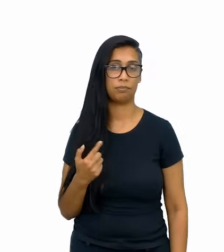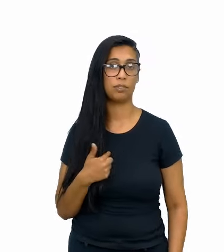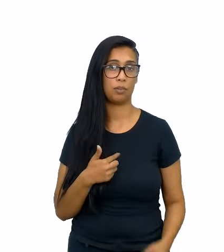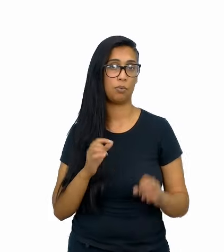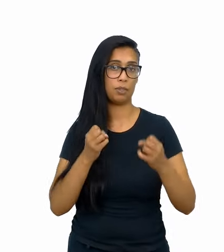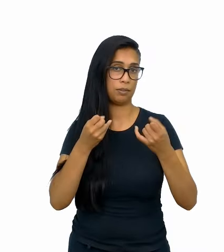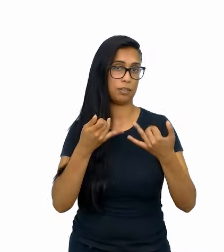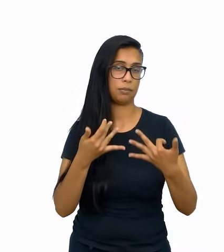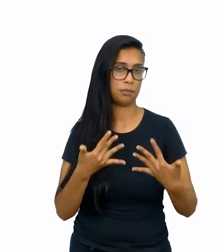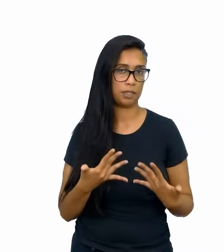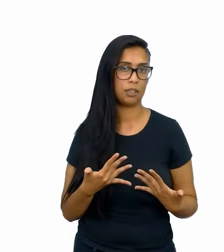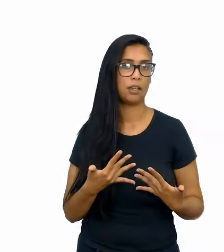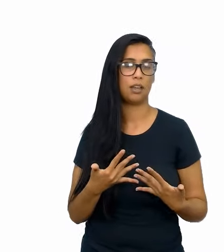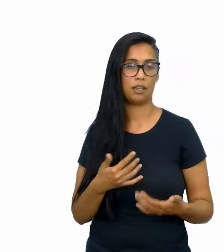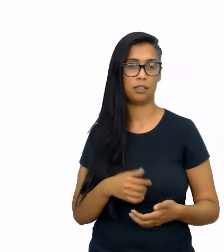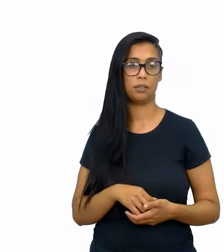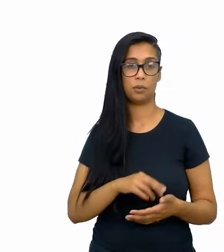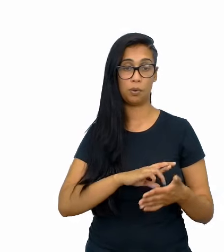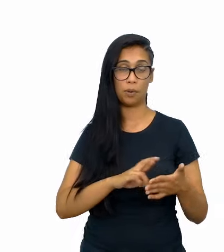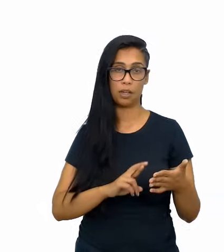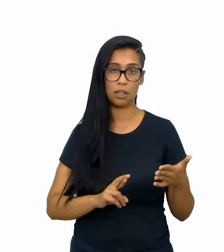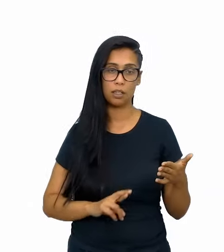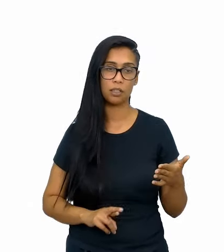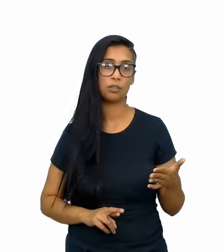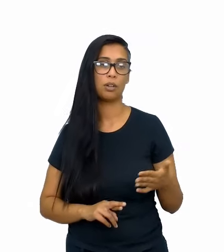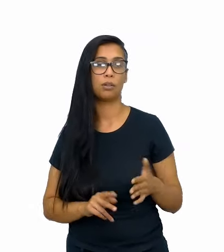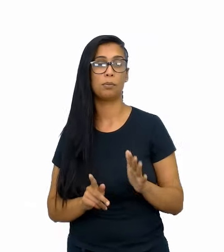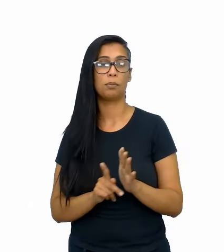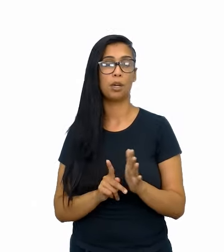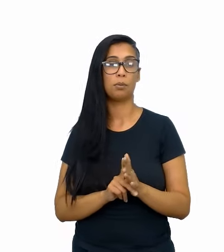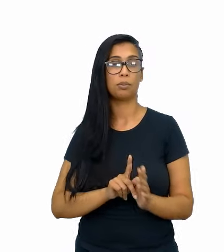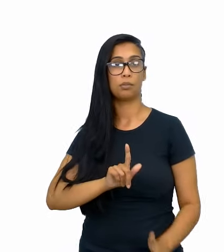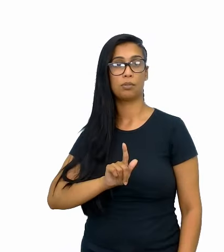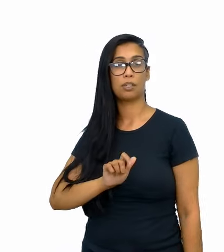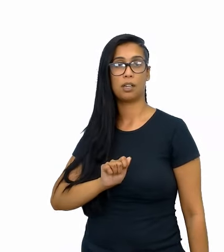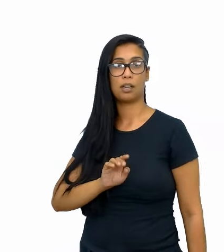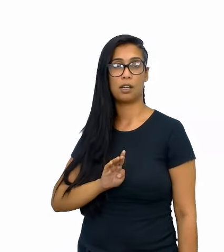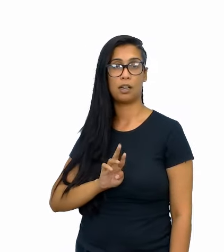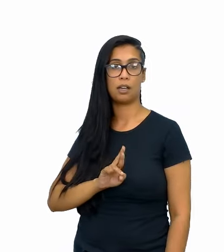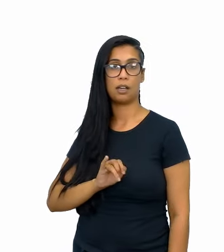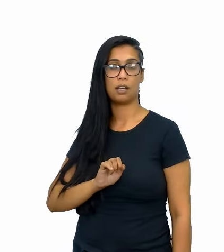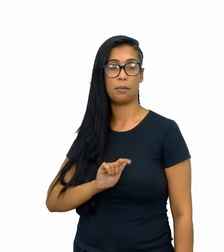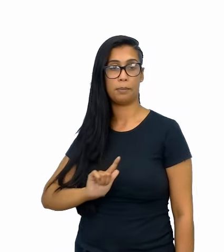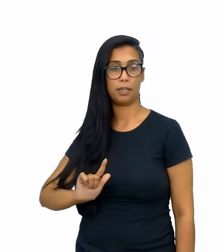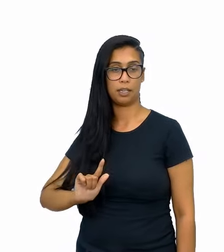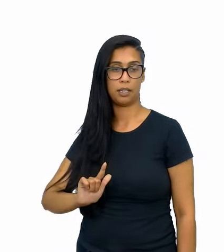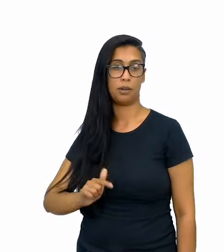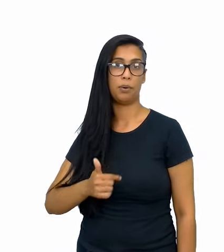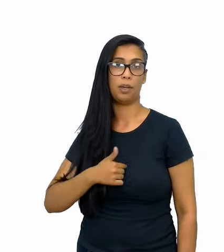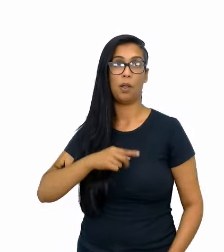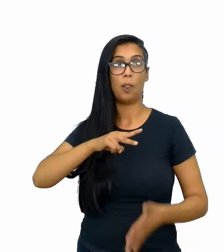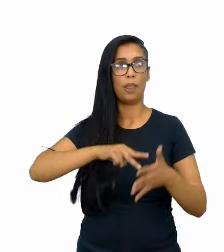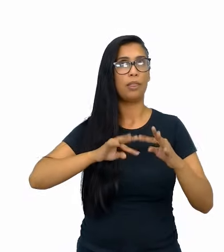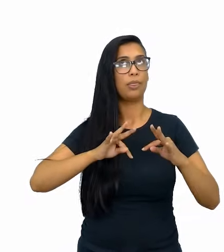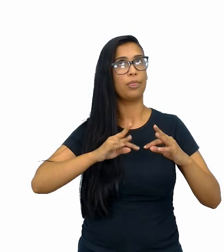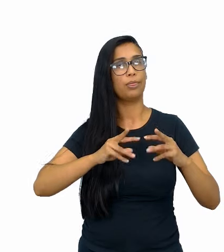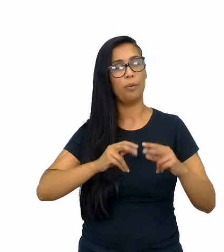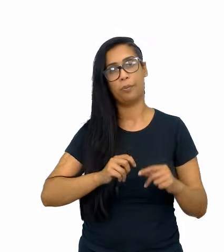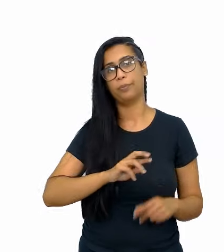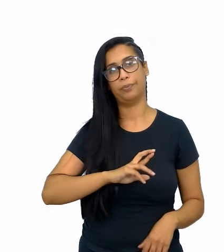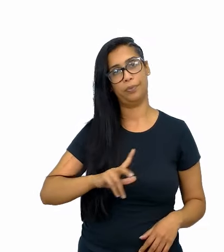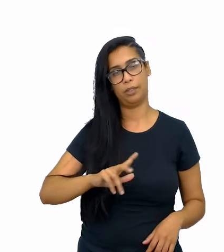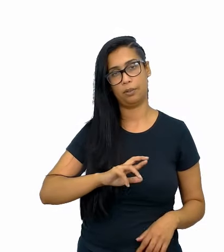ela traz um relato, é o relato do Gabriel, né? Eu não vou ler o relato todo para vocês, porque vocês têm